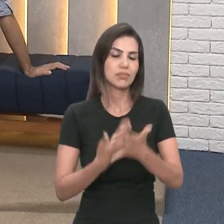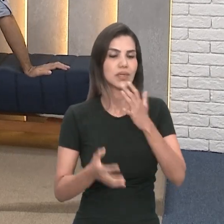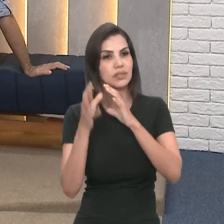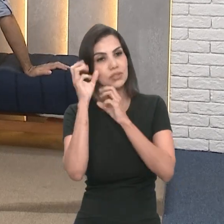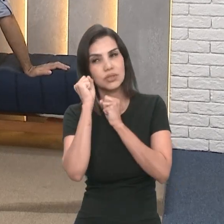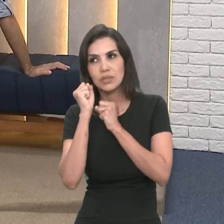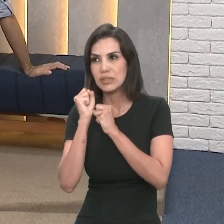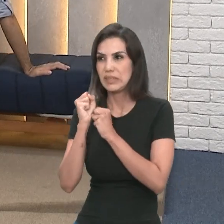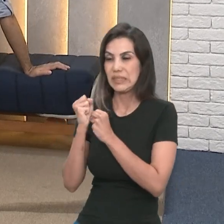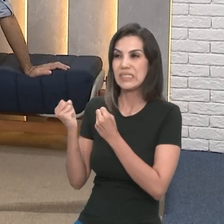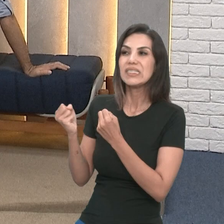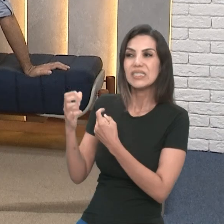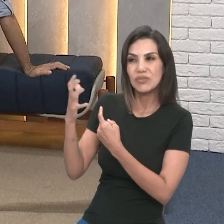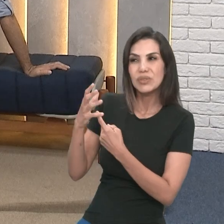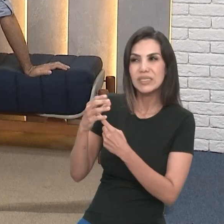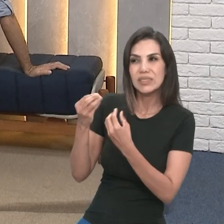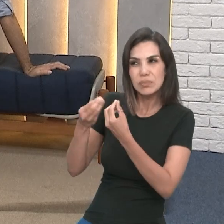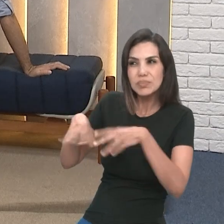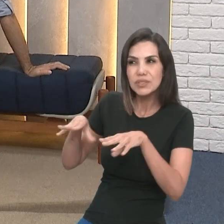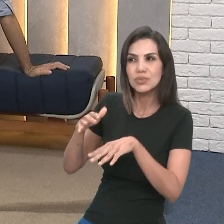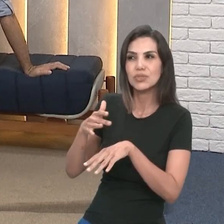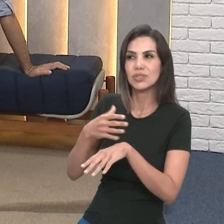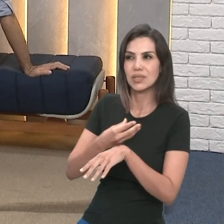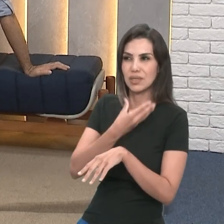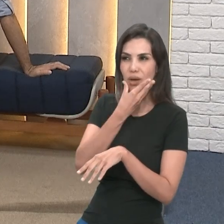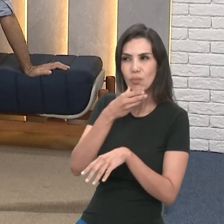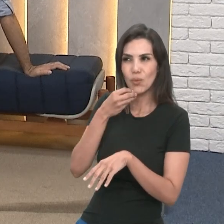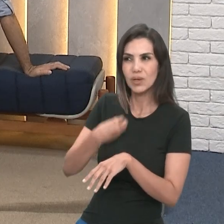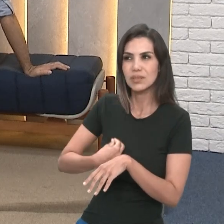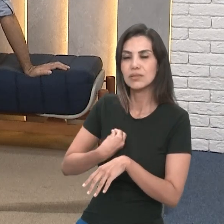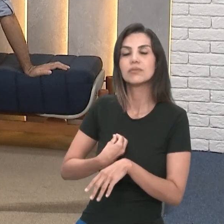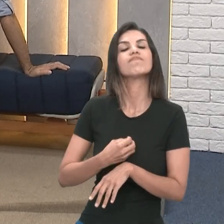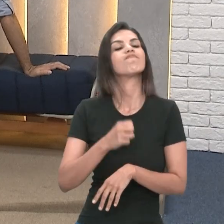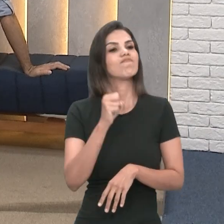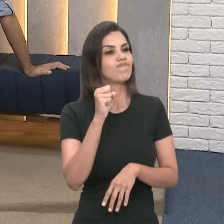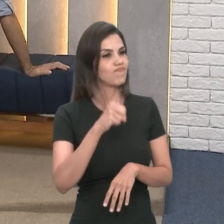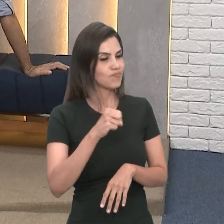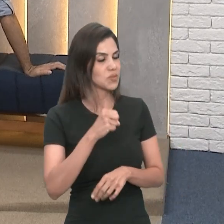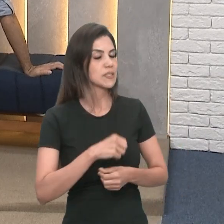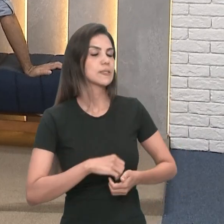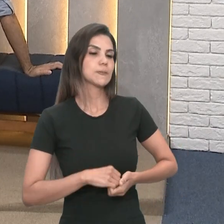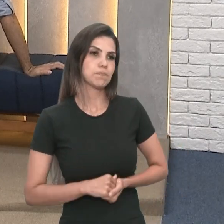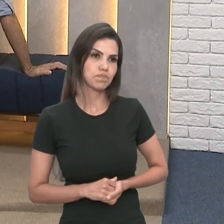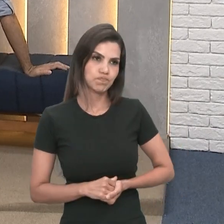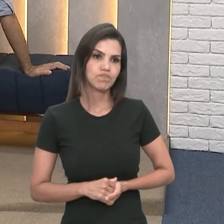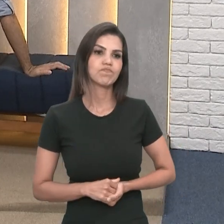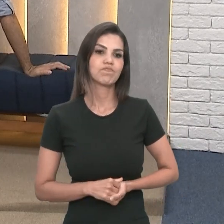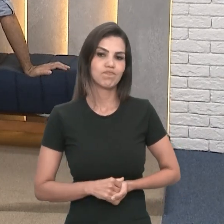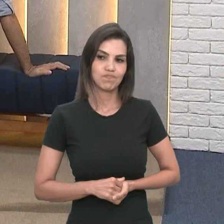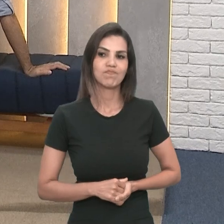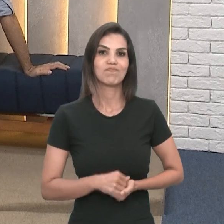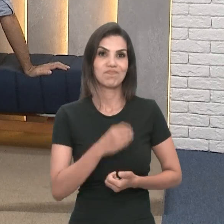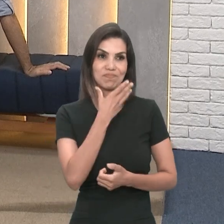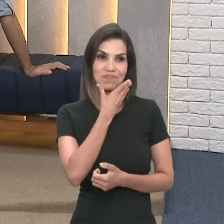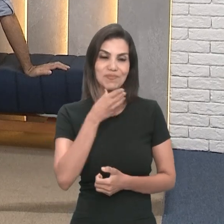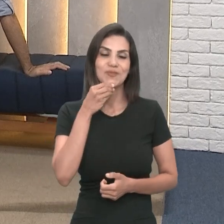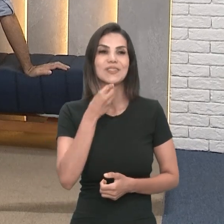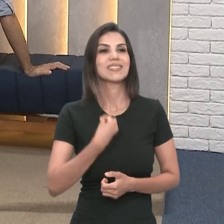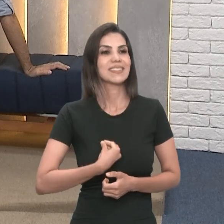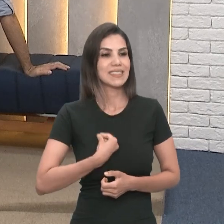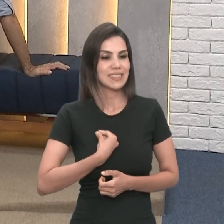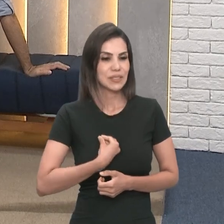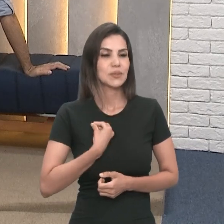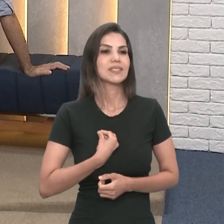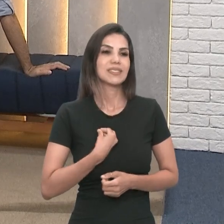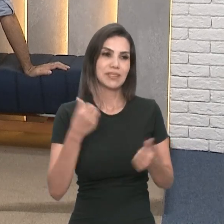parâmetro para a gente comparar. Existe um termo que nós chamamos de jet lag social. Então, você tem